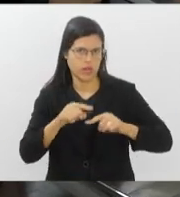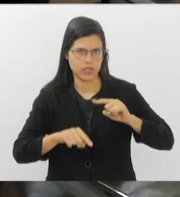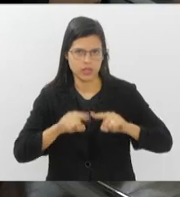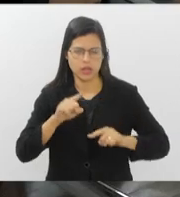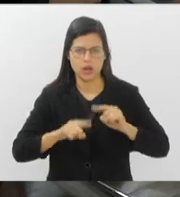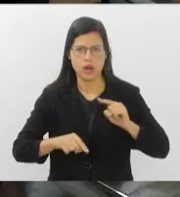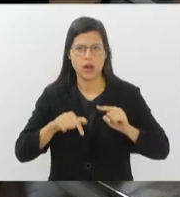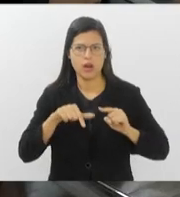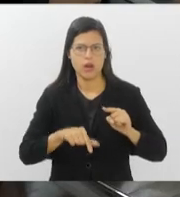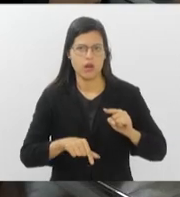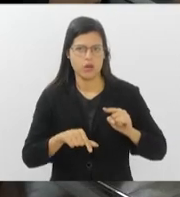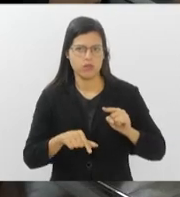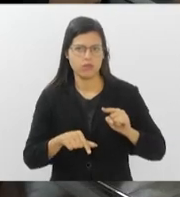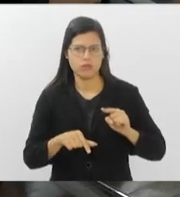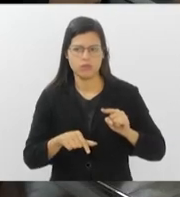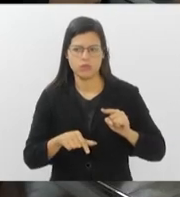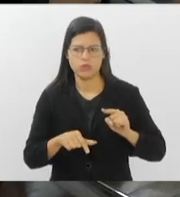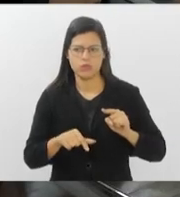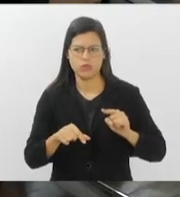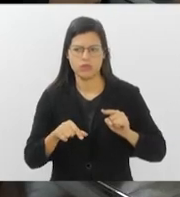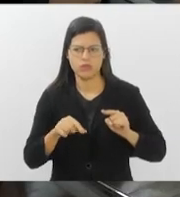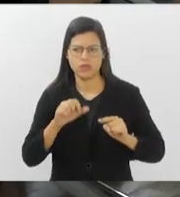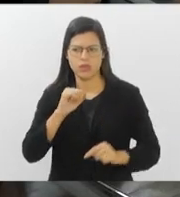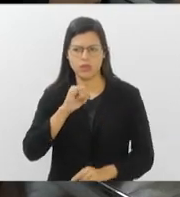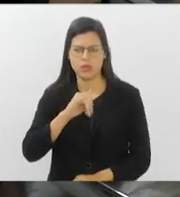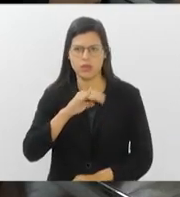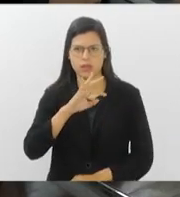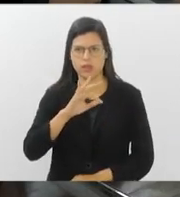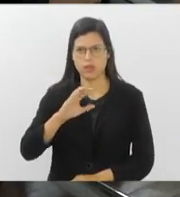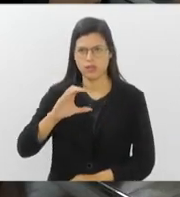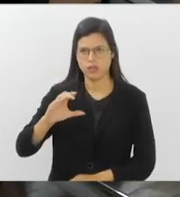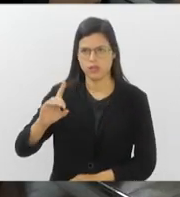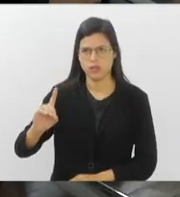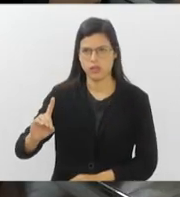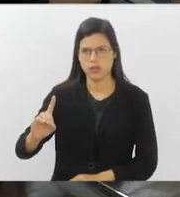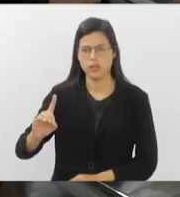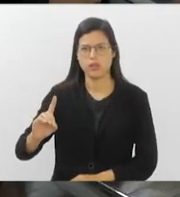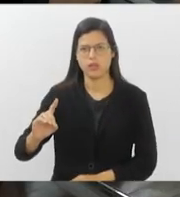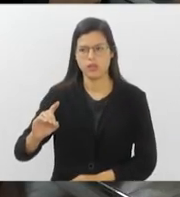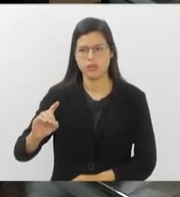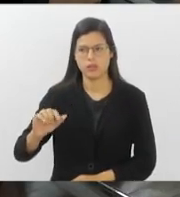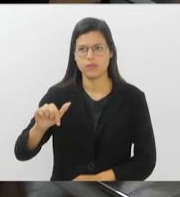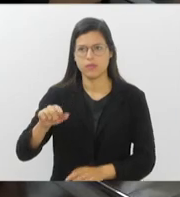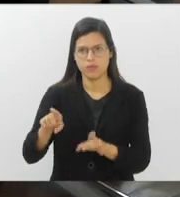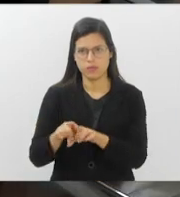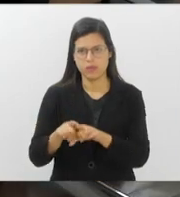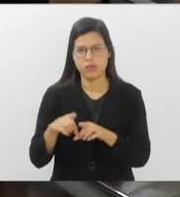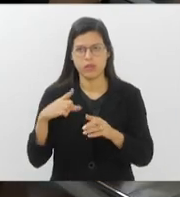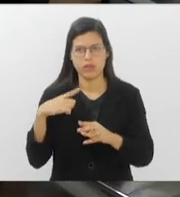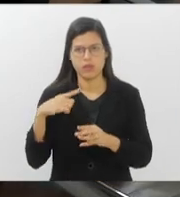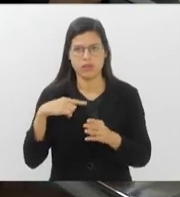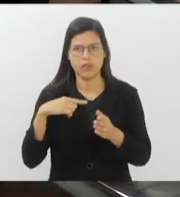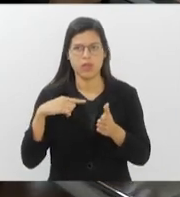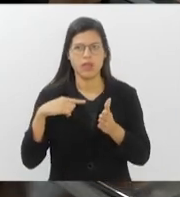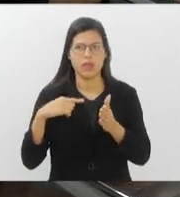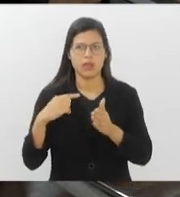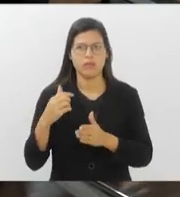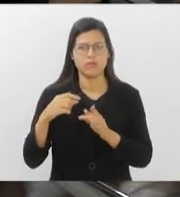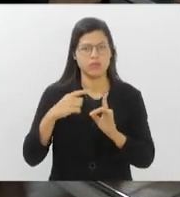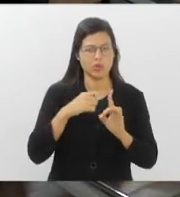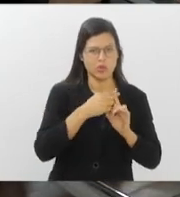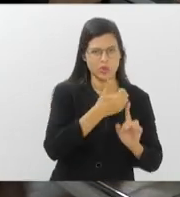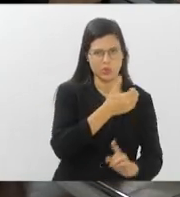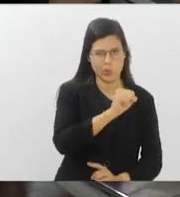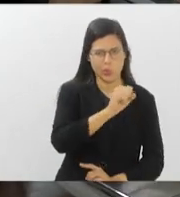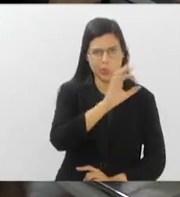incidir o ITCD, também vai incidir o imposto de renda. Já era 8% com mais 15%, com a